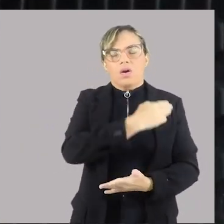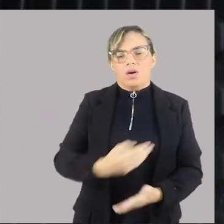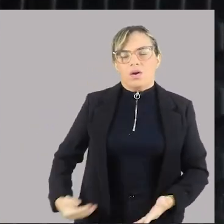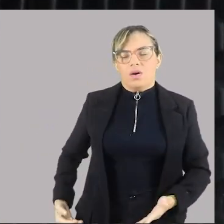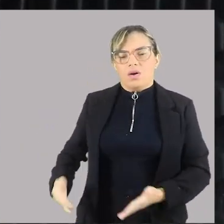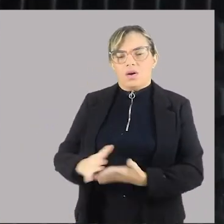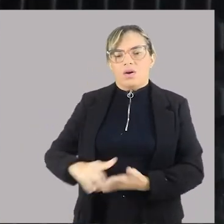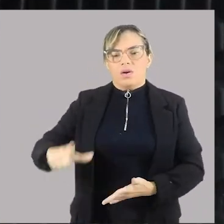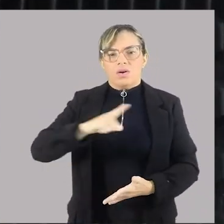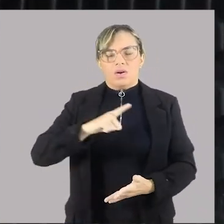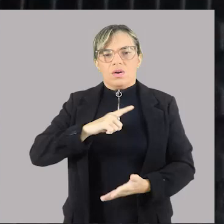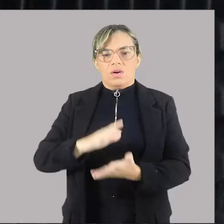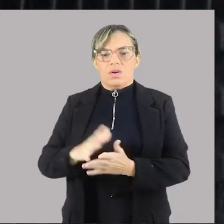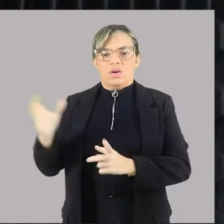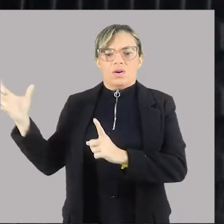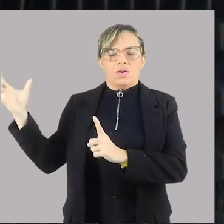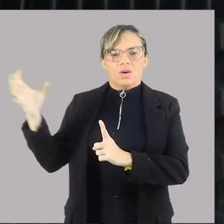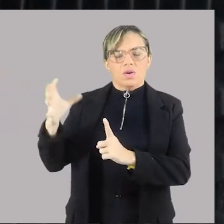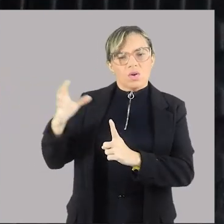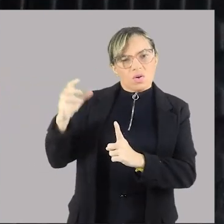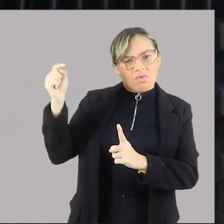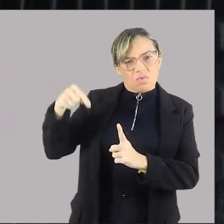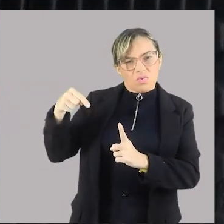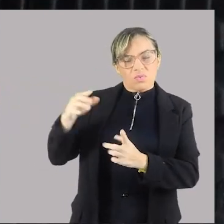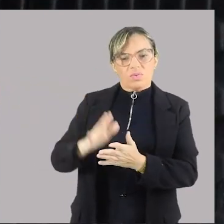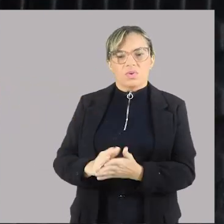ele tem uma inspiração ideológica fascista.